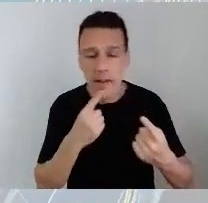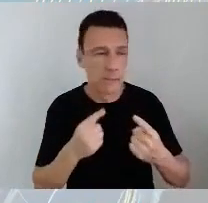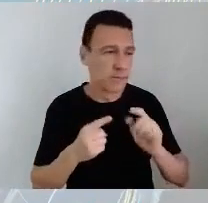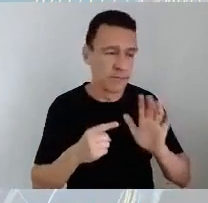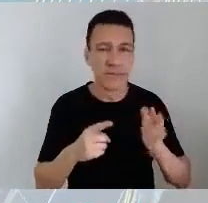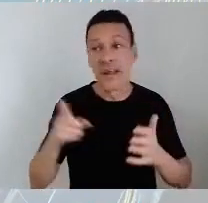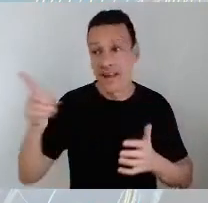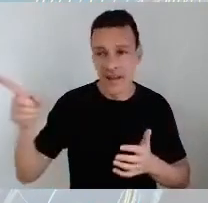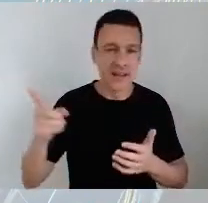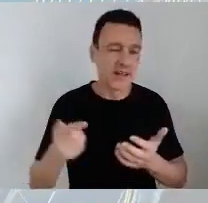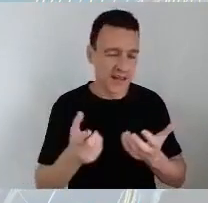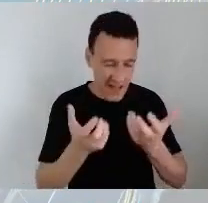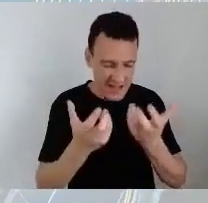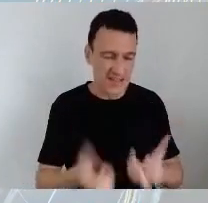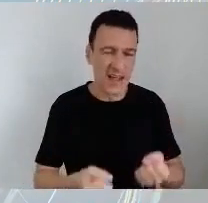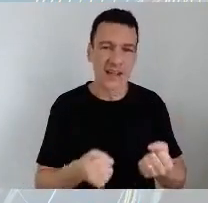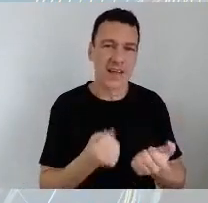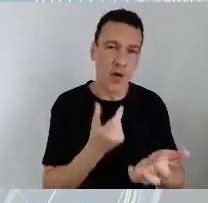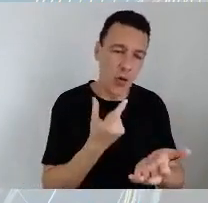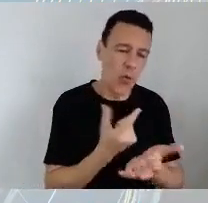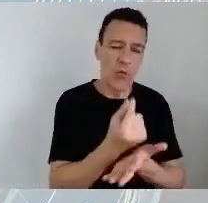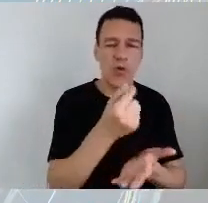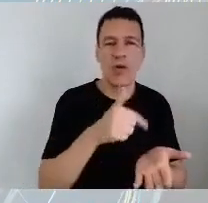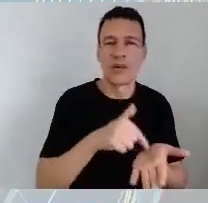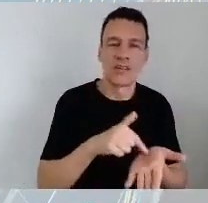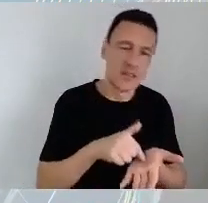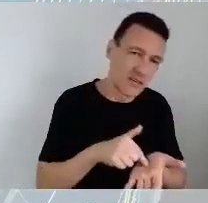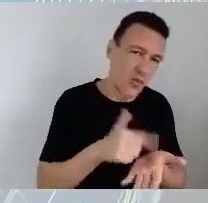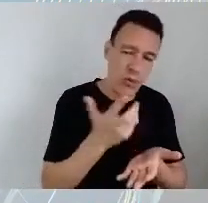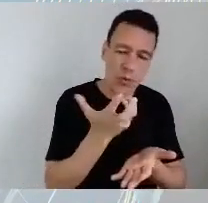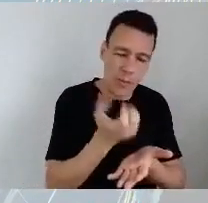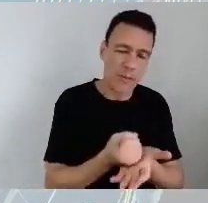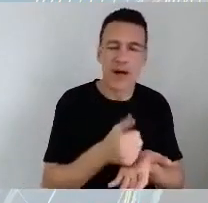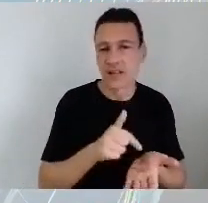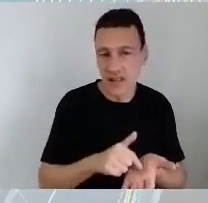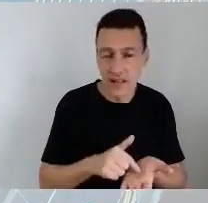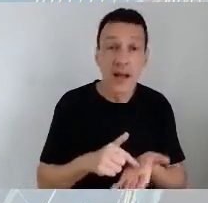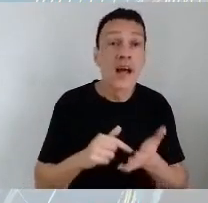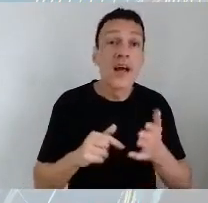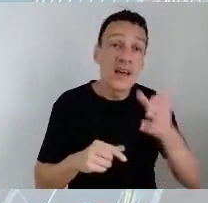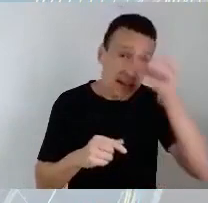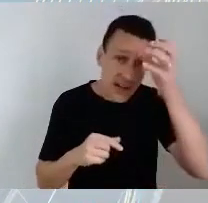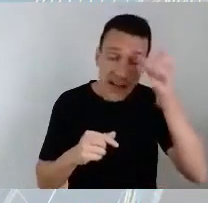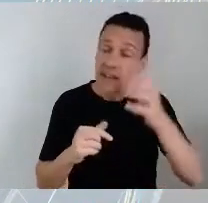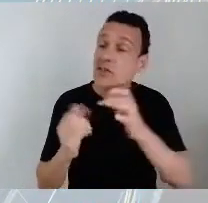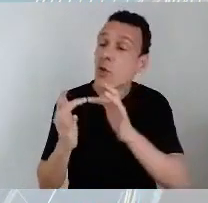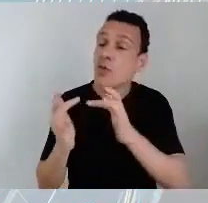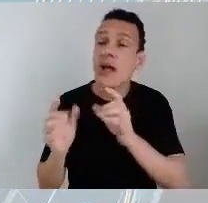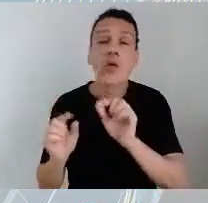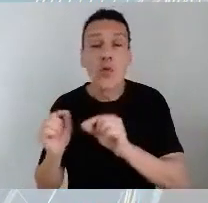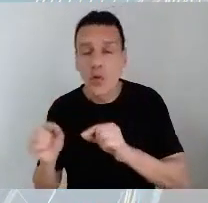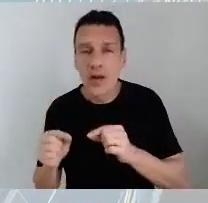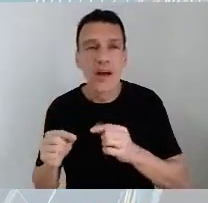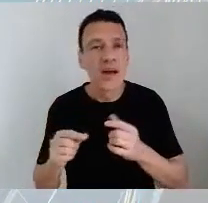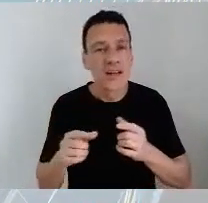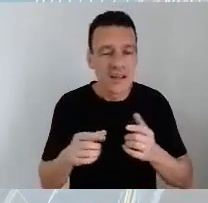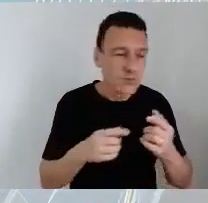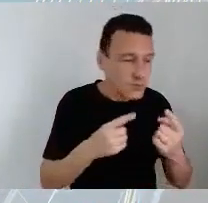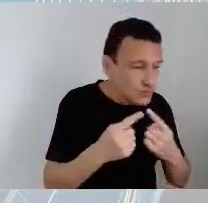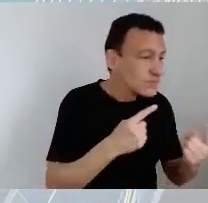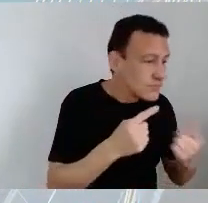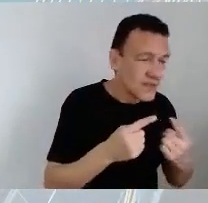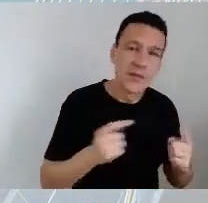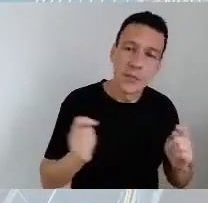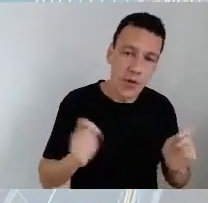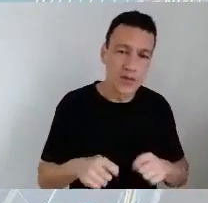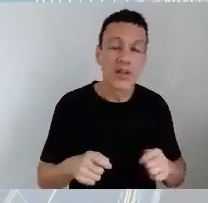que a gente se conversa com o cliente, quais são os pontos de contato. E ali eu trago também algumas sugestões de métricas que podem ser